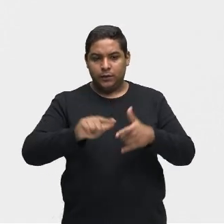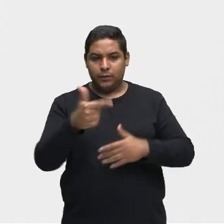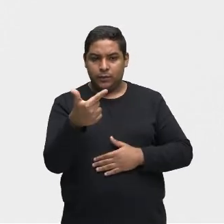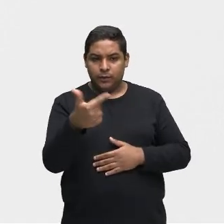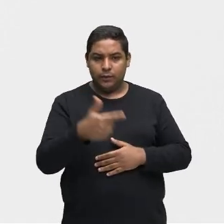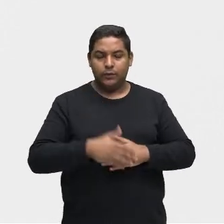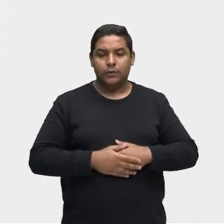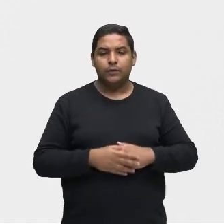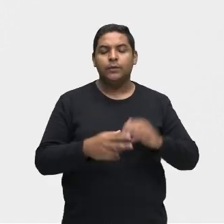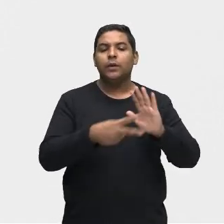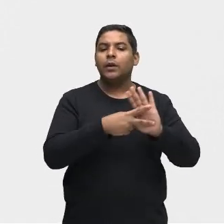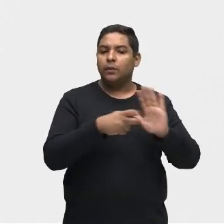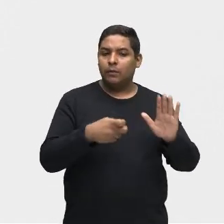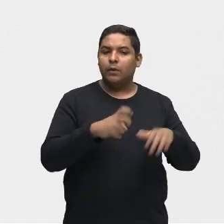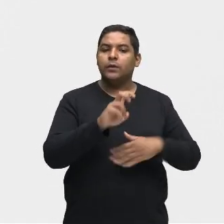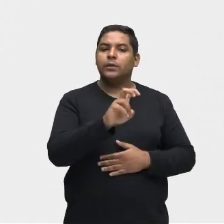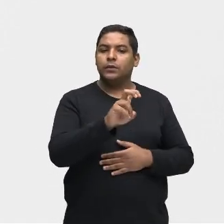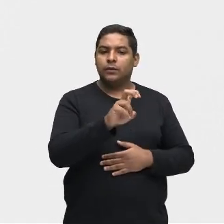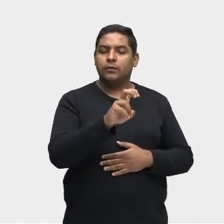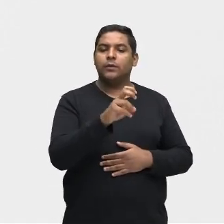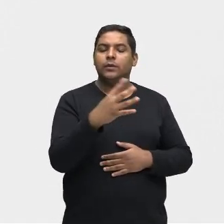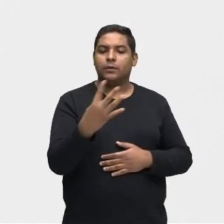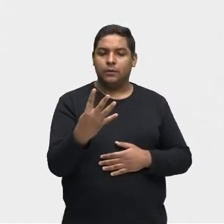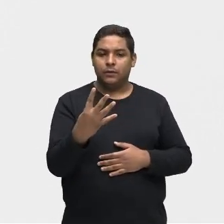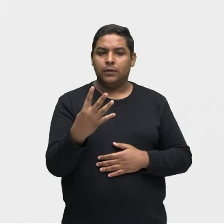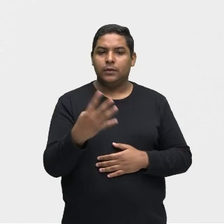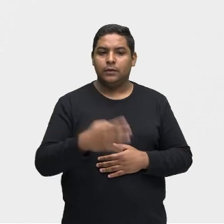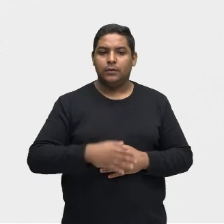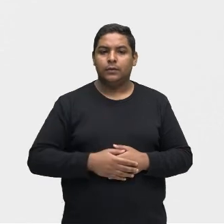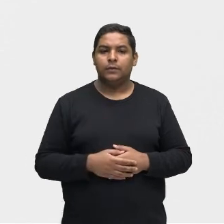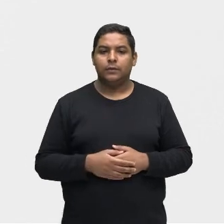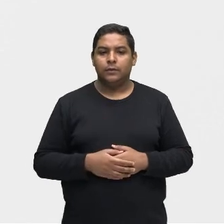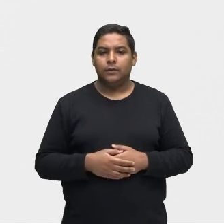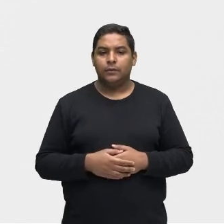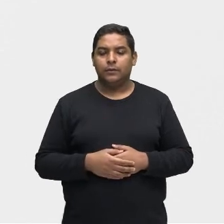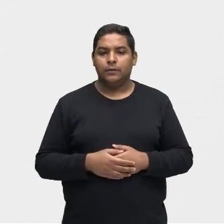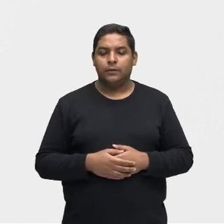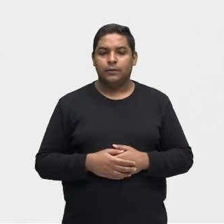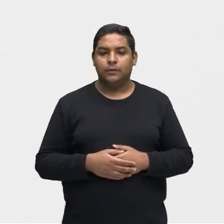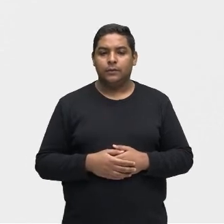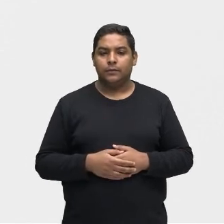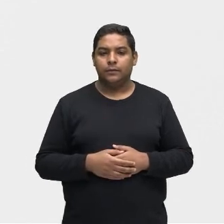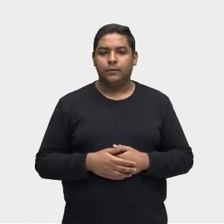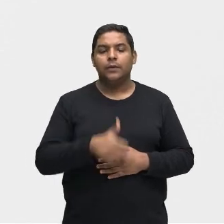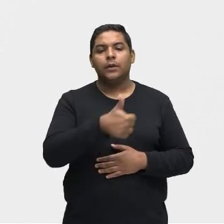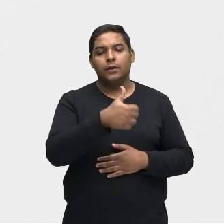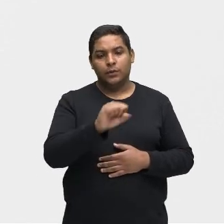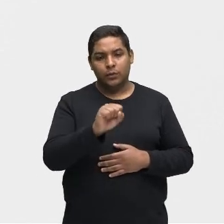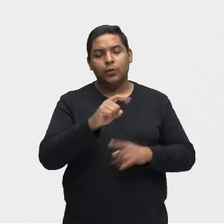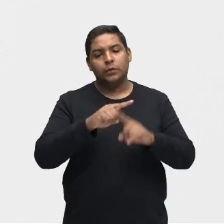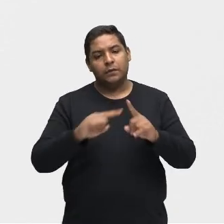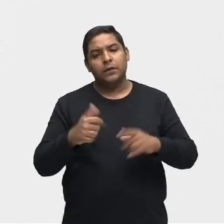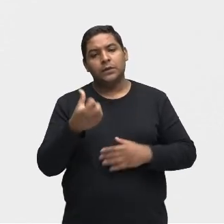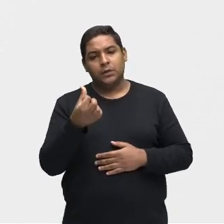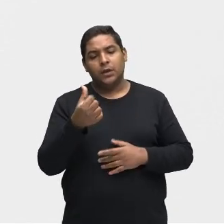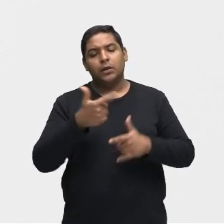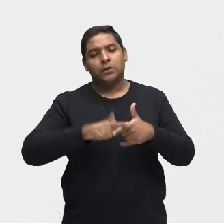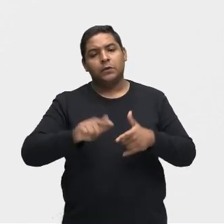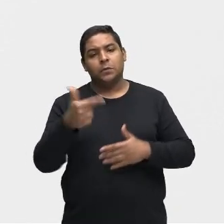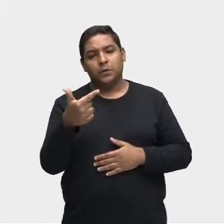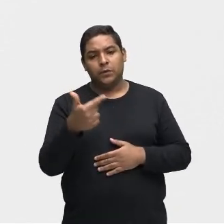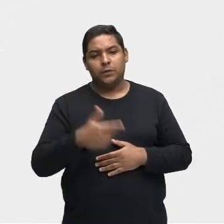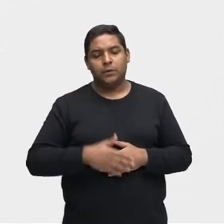por 2. Fazendo essas continhas, né? Então, 14 com 4 dá 18, 18 vezes 6 sobre 2.